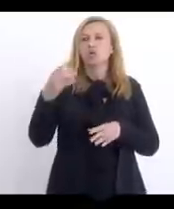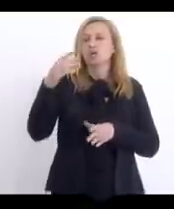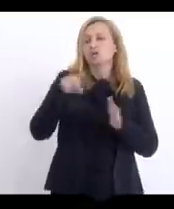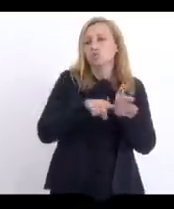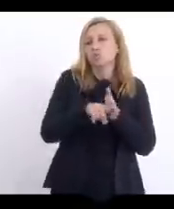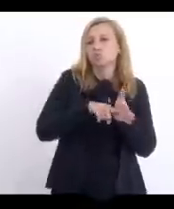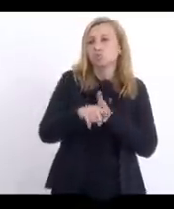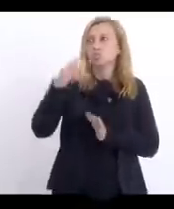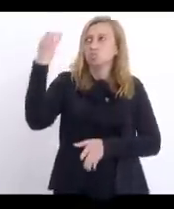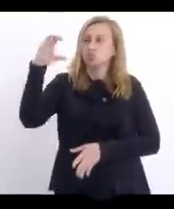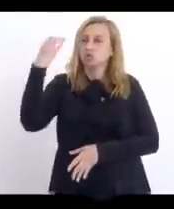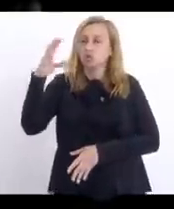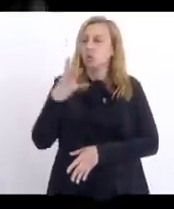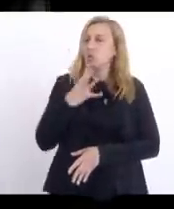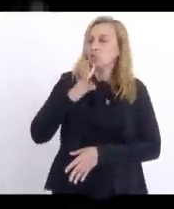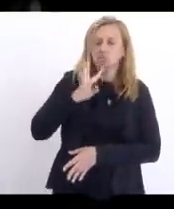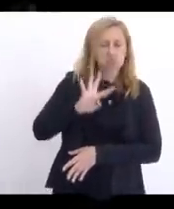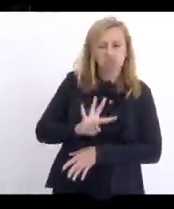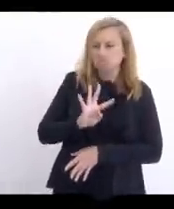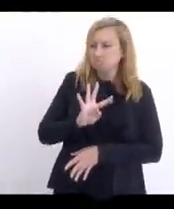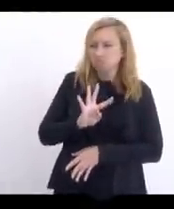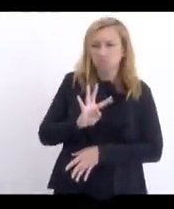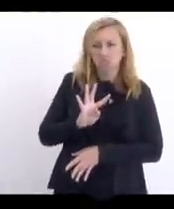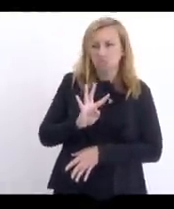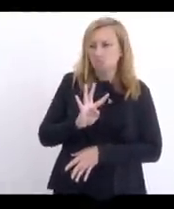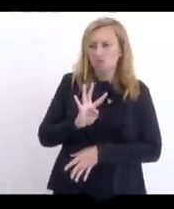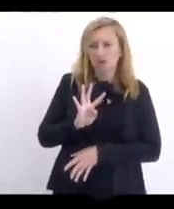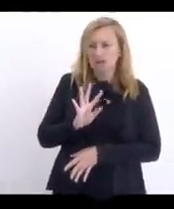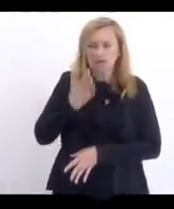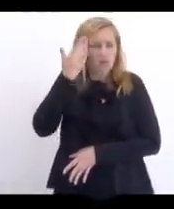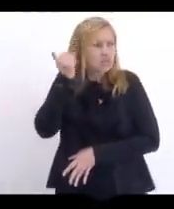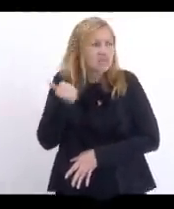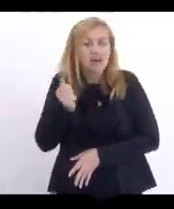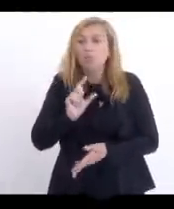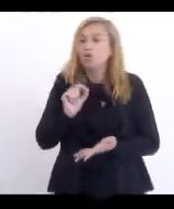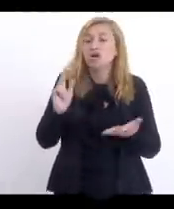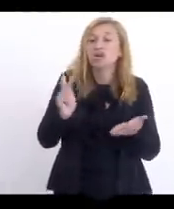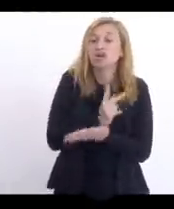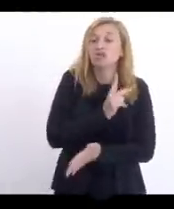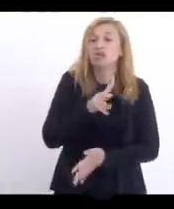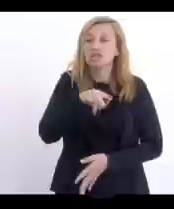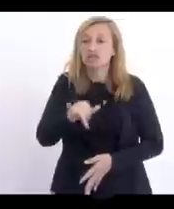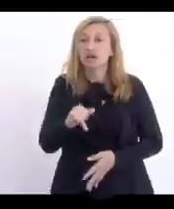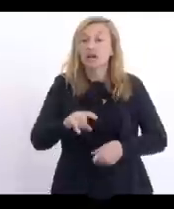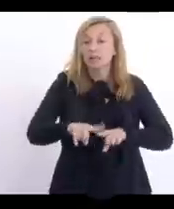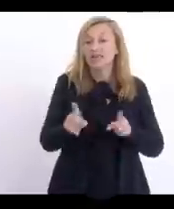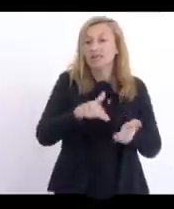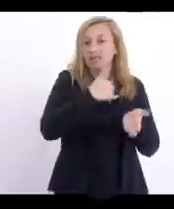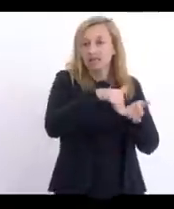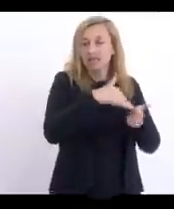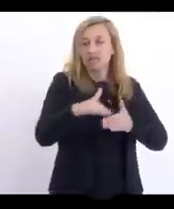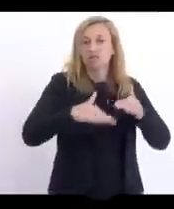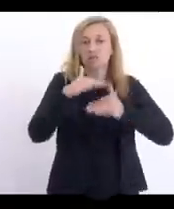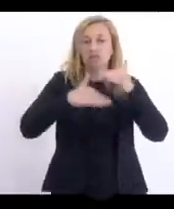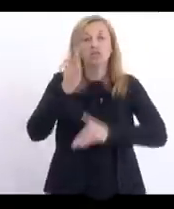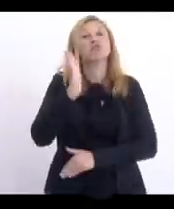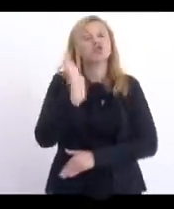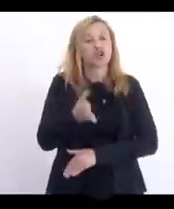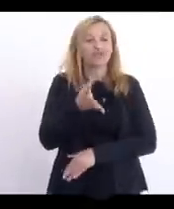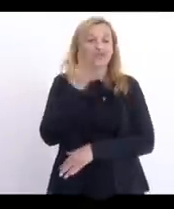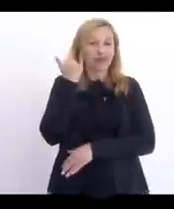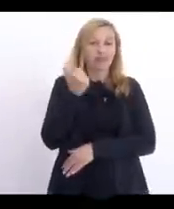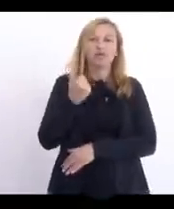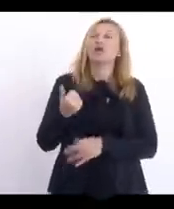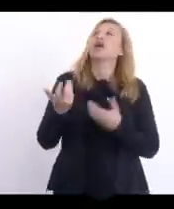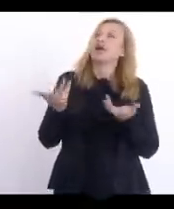conseguem ainda definir o que vai acontecer, mas a Secretaria de Desenvolvimento Econômico já. Eu preferia que a